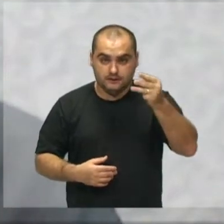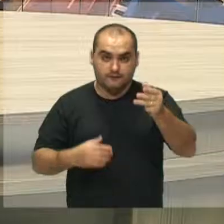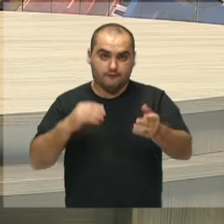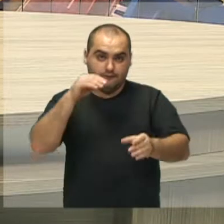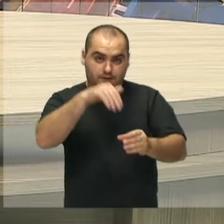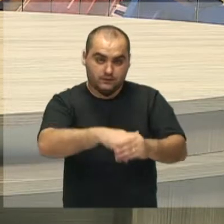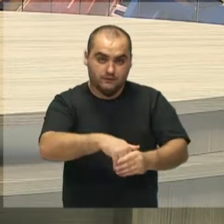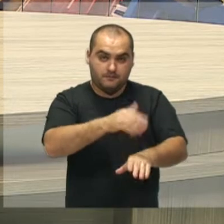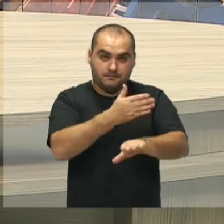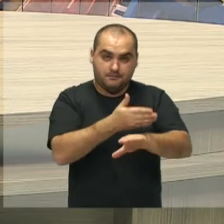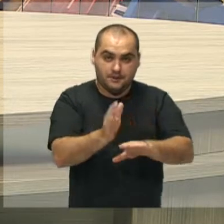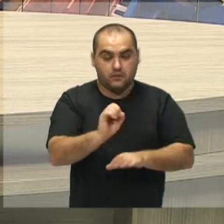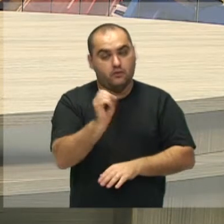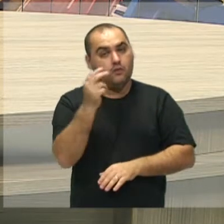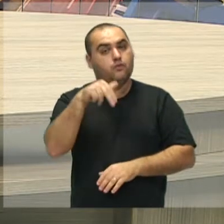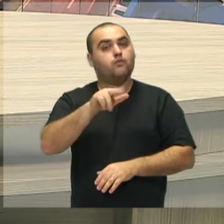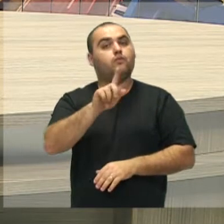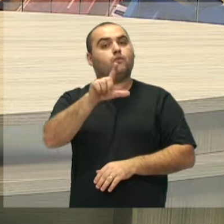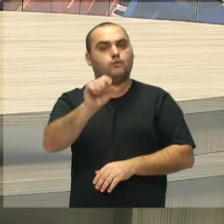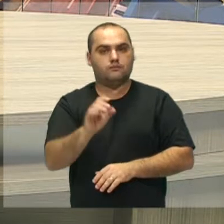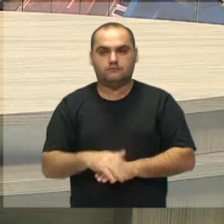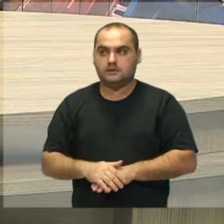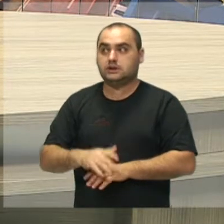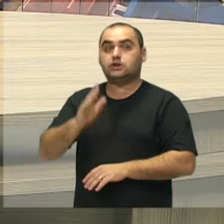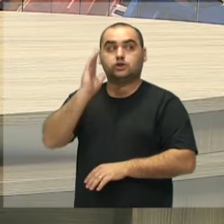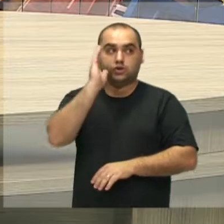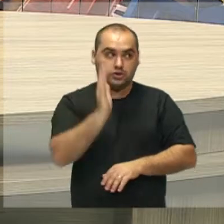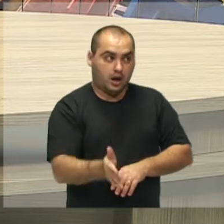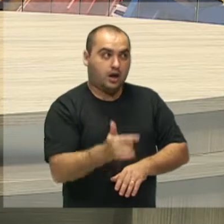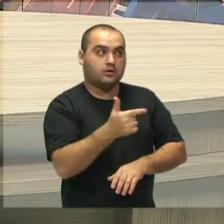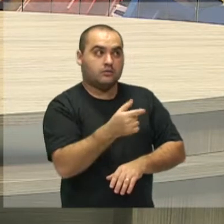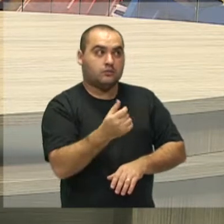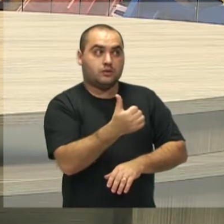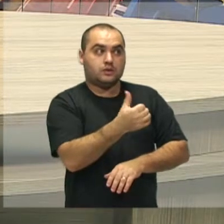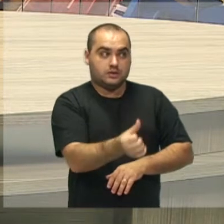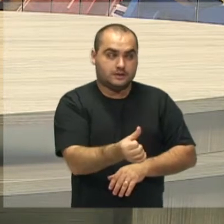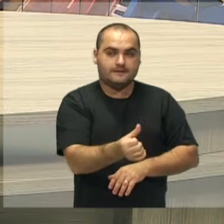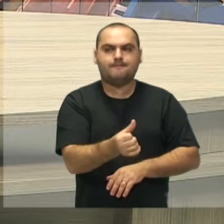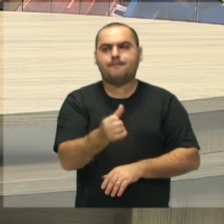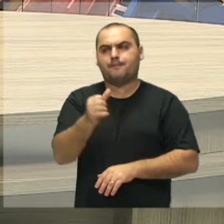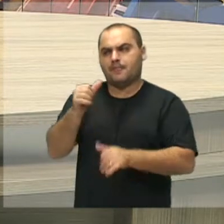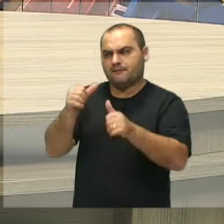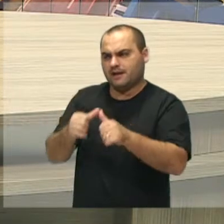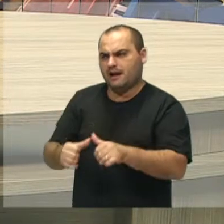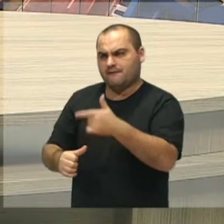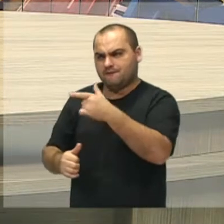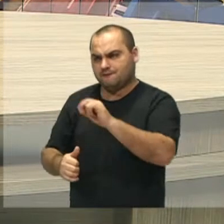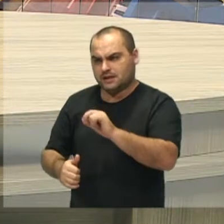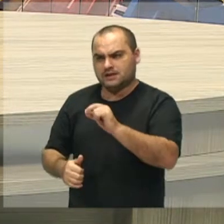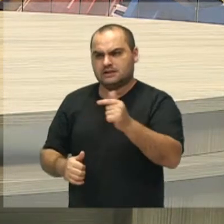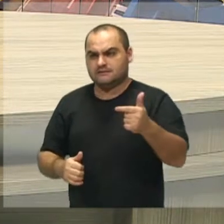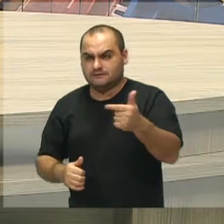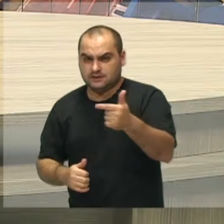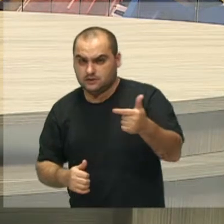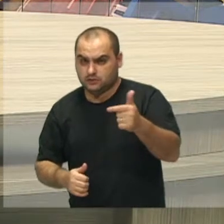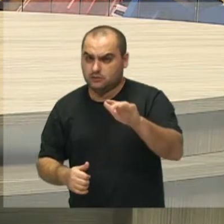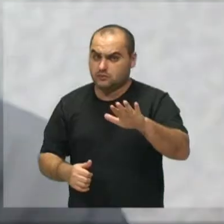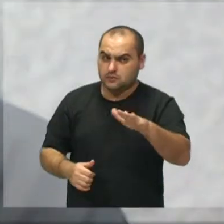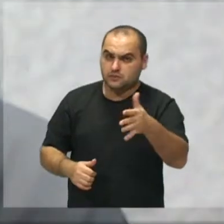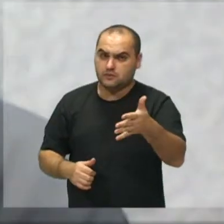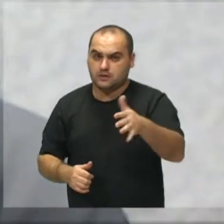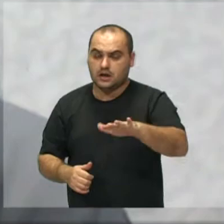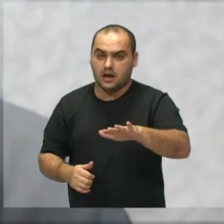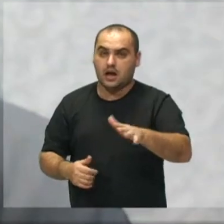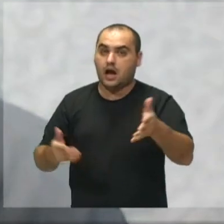havia sido assim em 2016. Isso, as taxas ali ficavam entre 20% e 22%, em média.